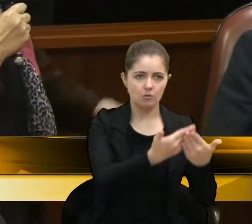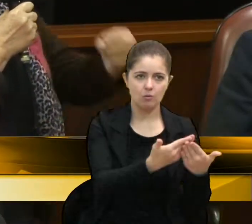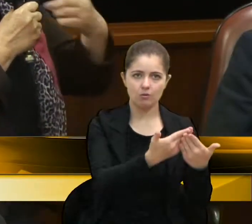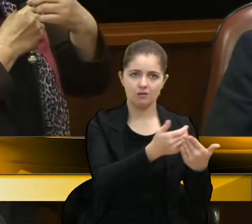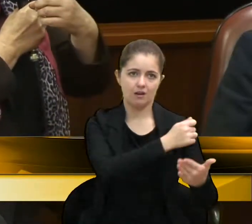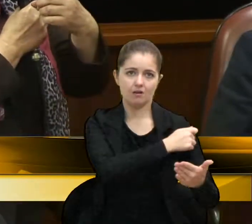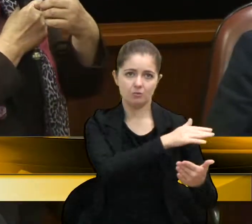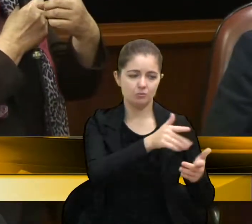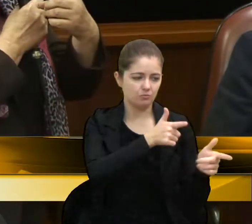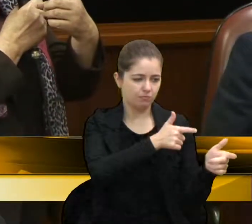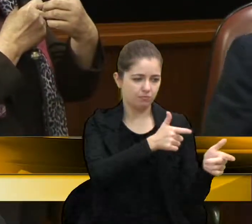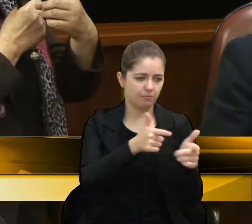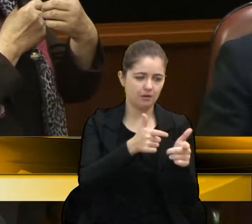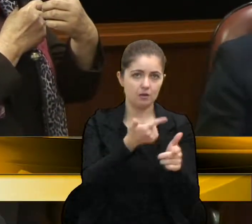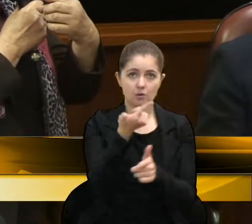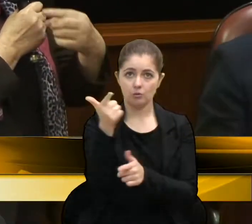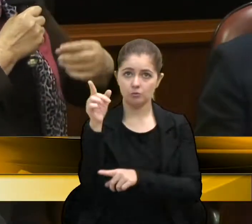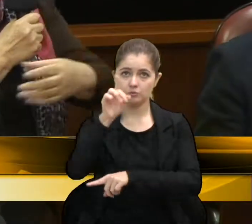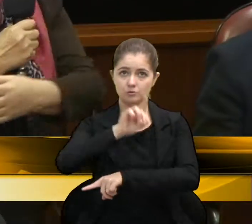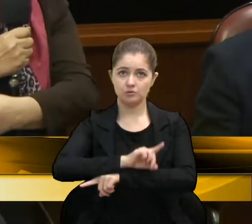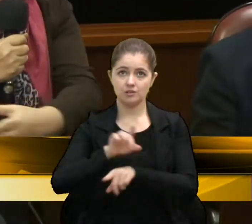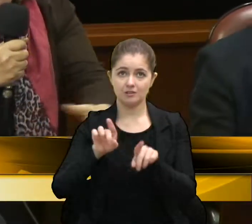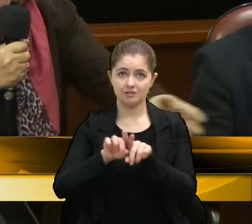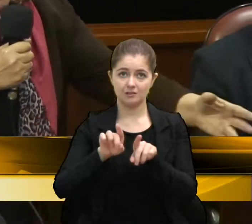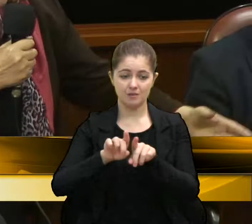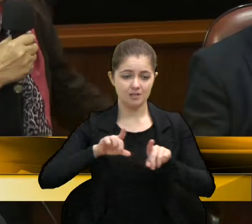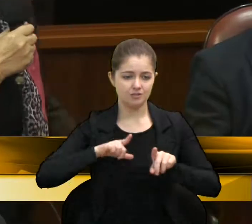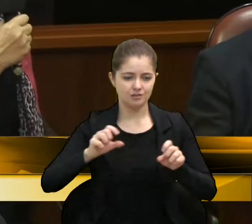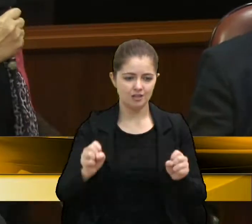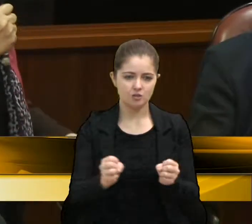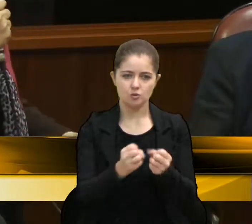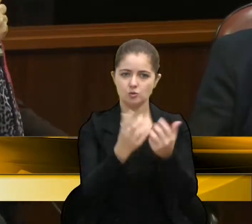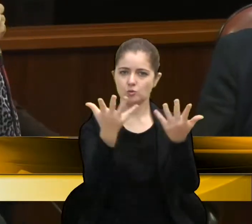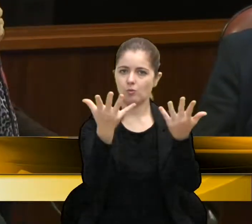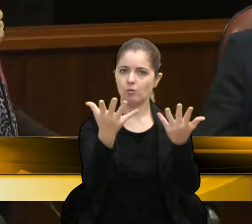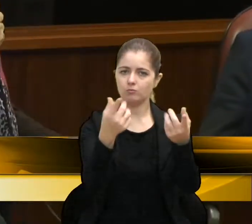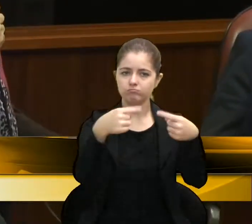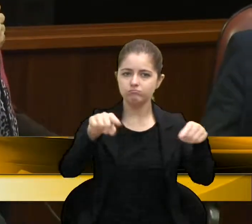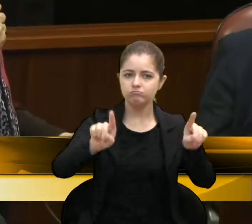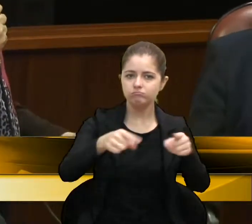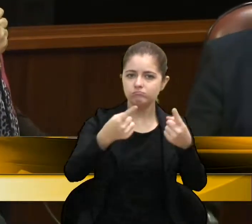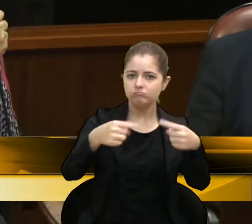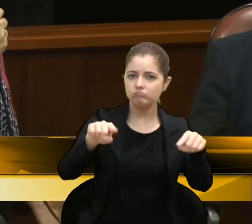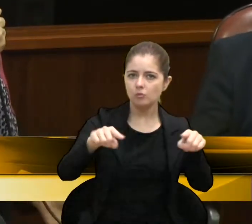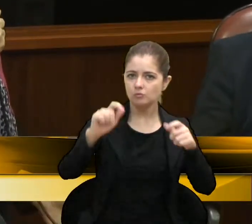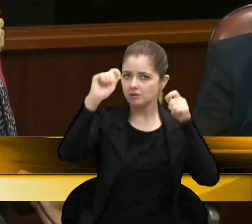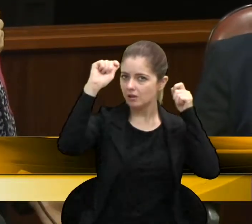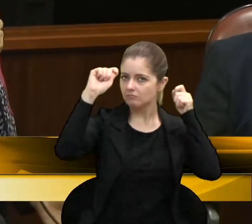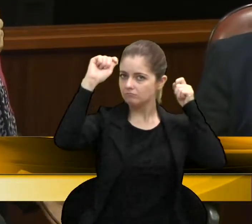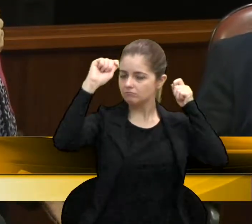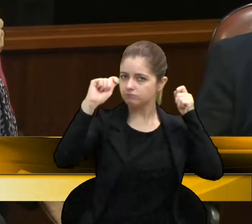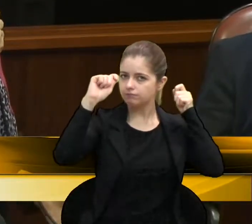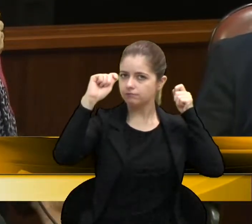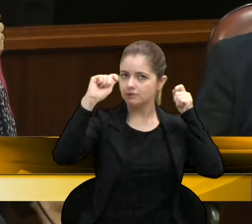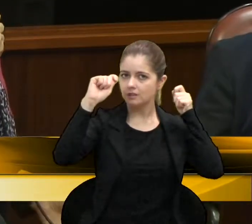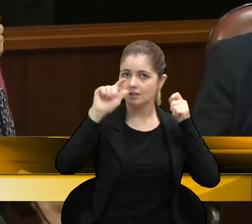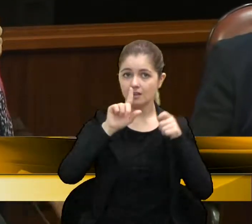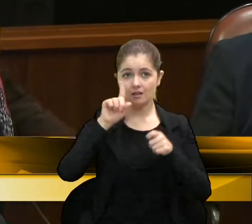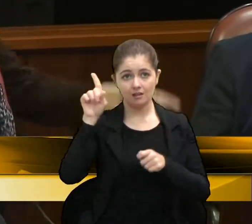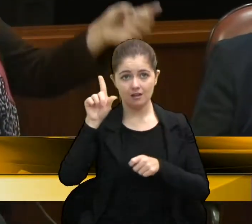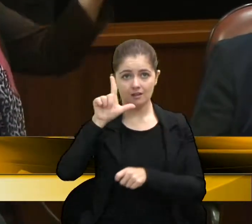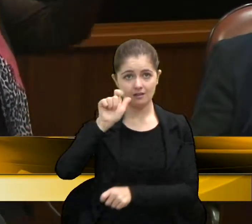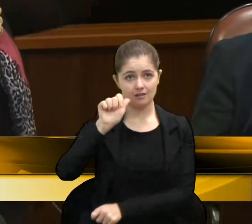estudantes. Há poucos dias, num show de música country em Las